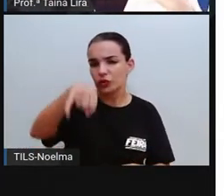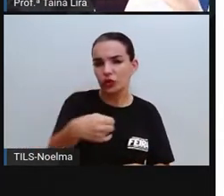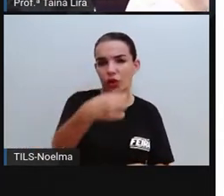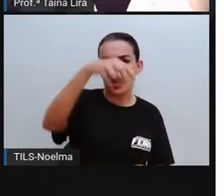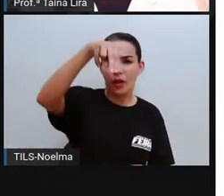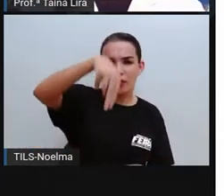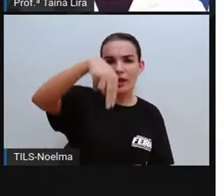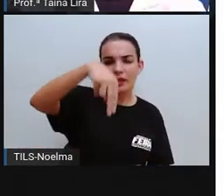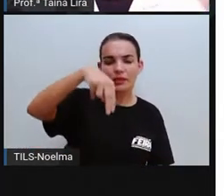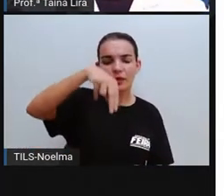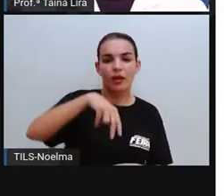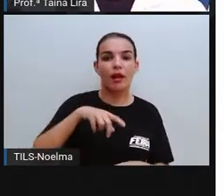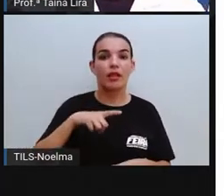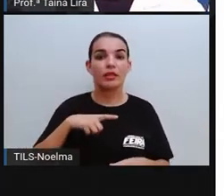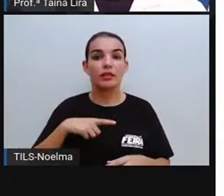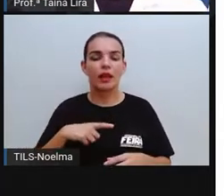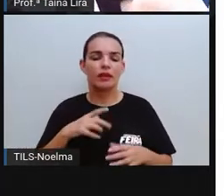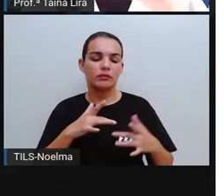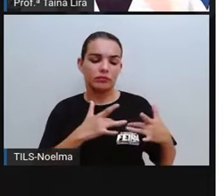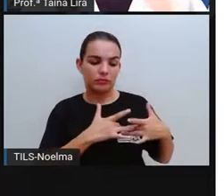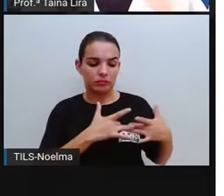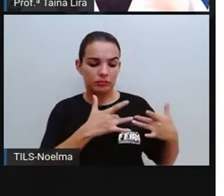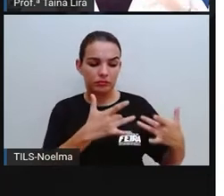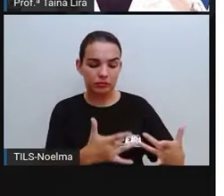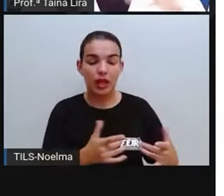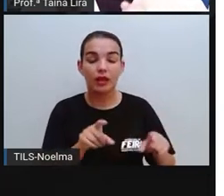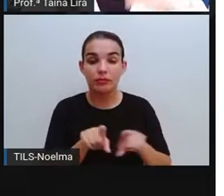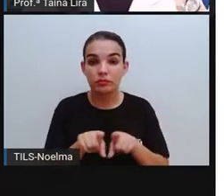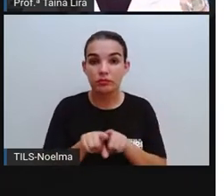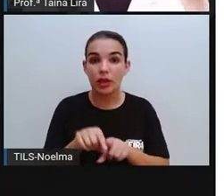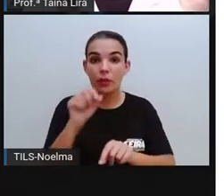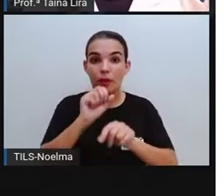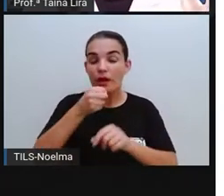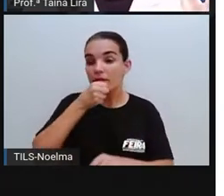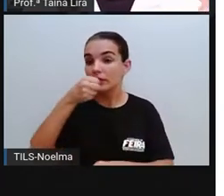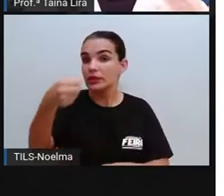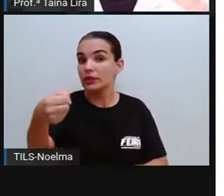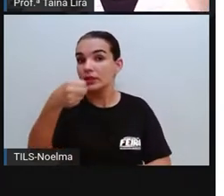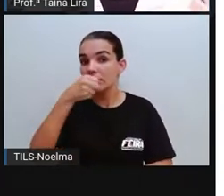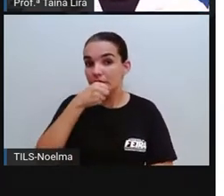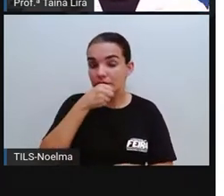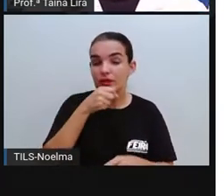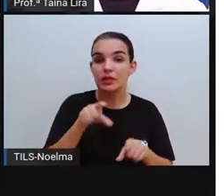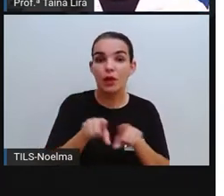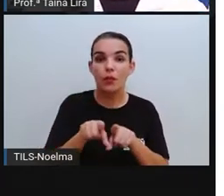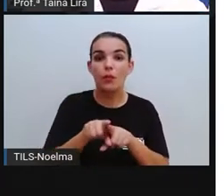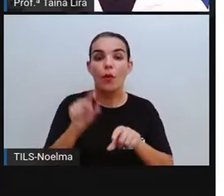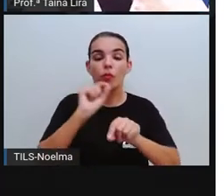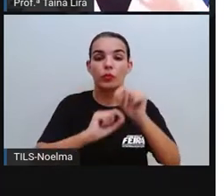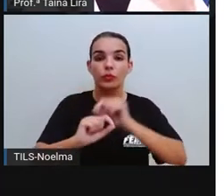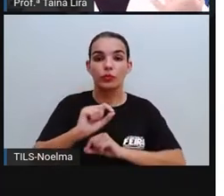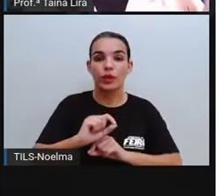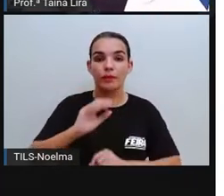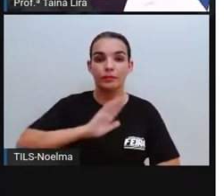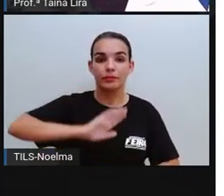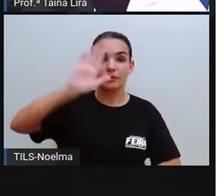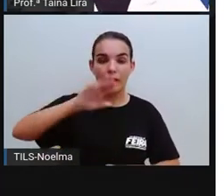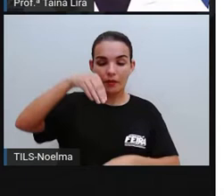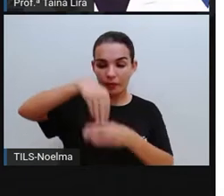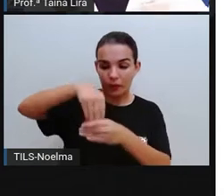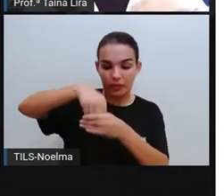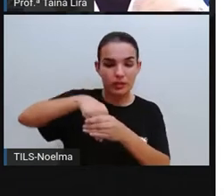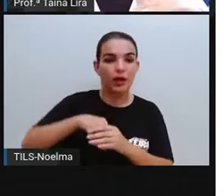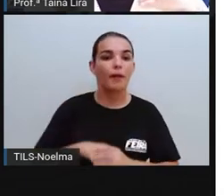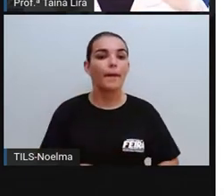candidatos vão, né? Para a entrevista com os âncoras do Jornal Nacional, só que lá são dois